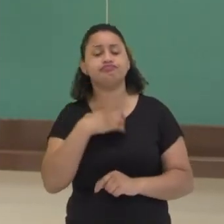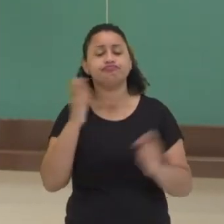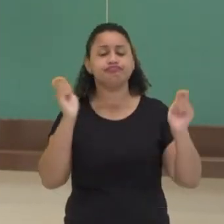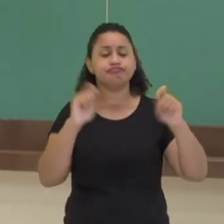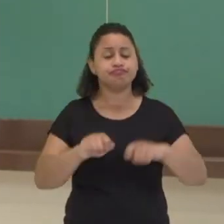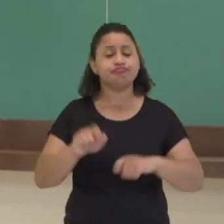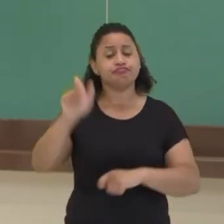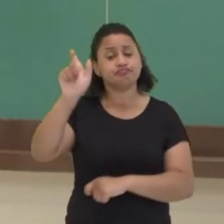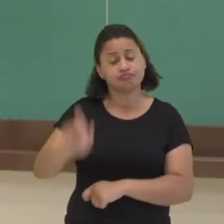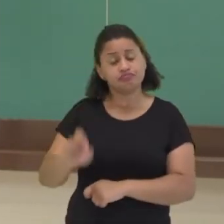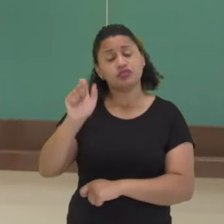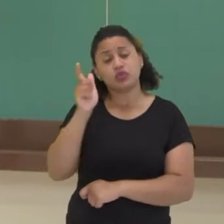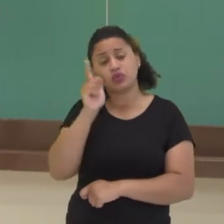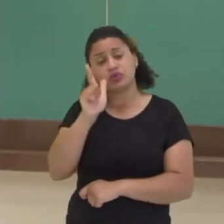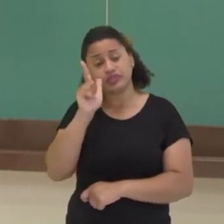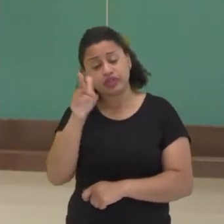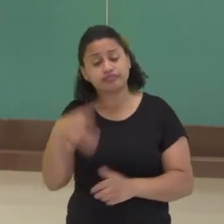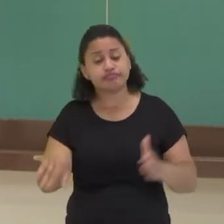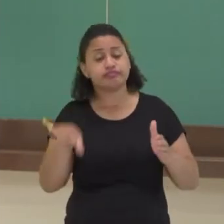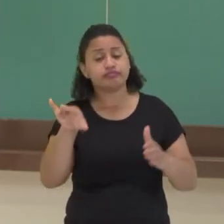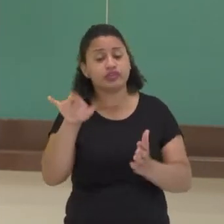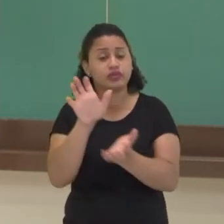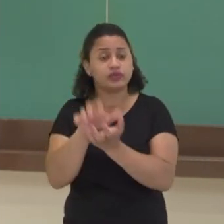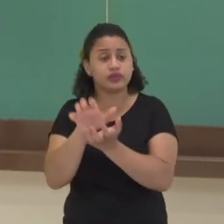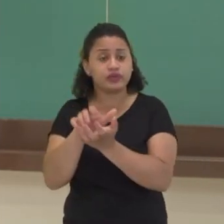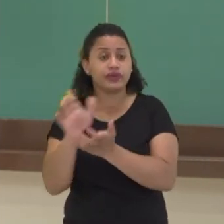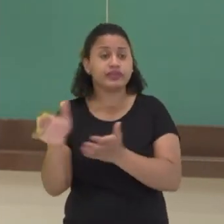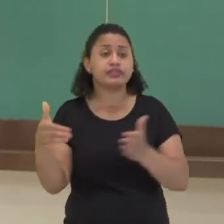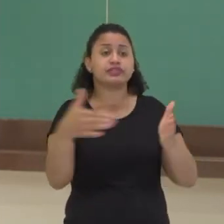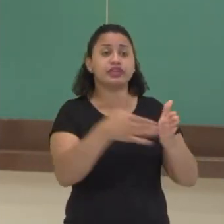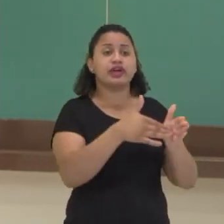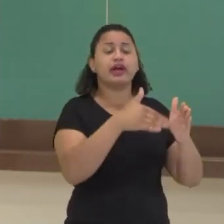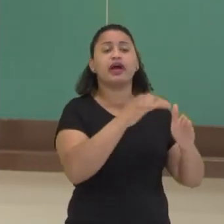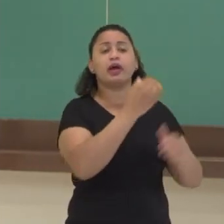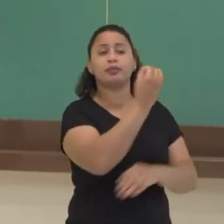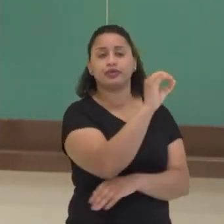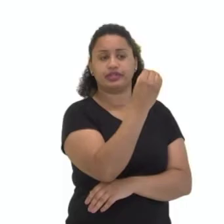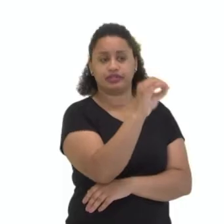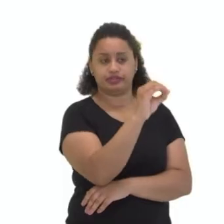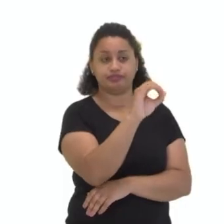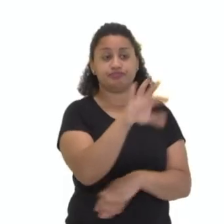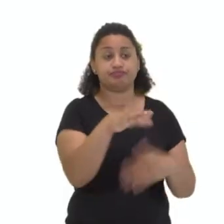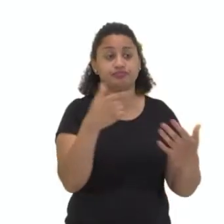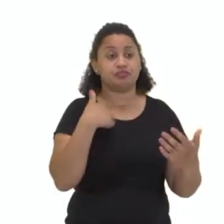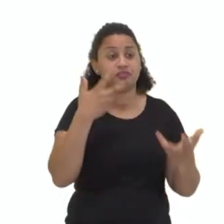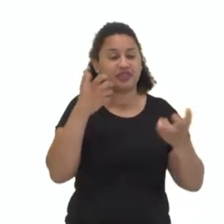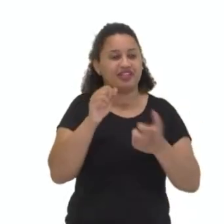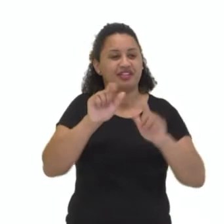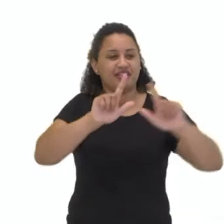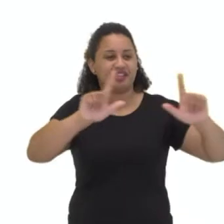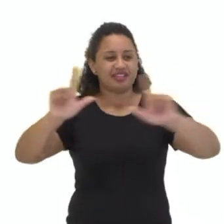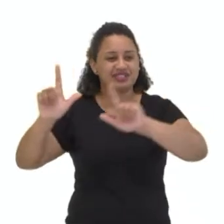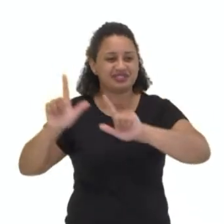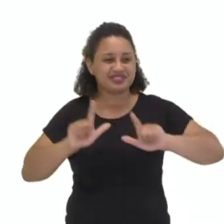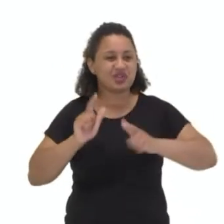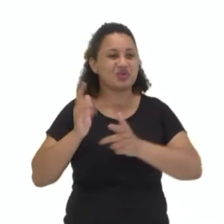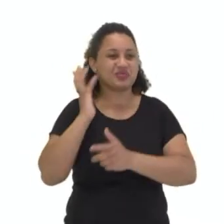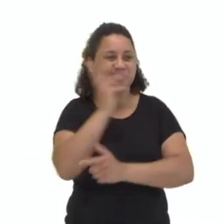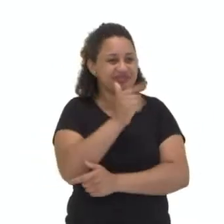possíveis essa pessoa então poderá viajar, né, de Recife a Porto Alegre. Olha aí que paisagens lindas, né?